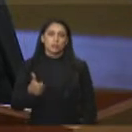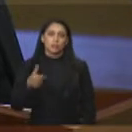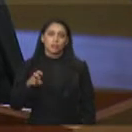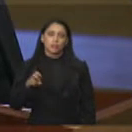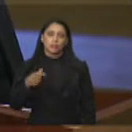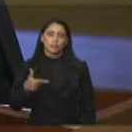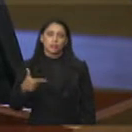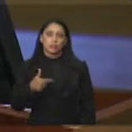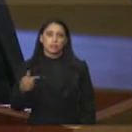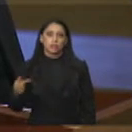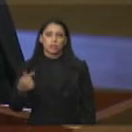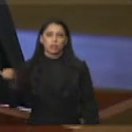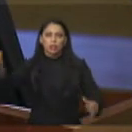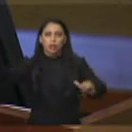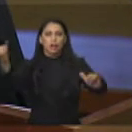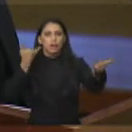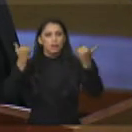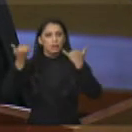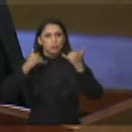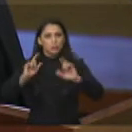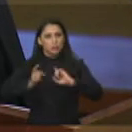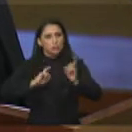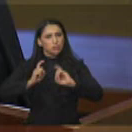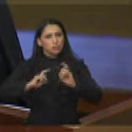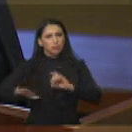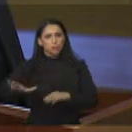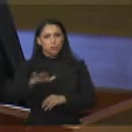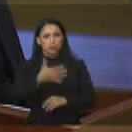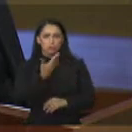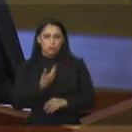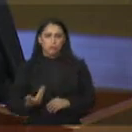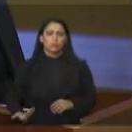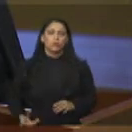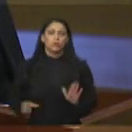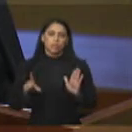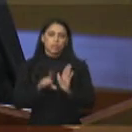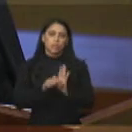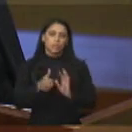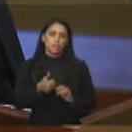dispõe sobre acesso à informação na administração pública, e da Lei